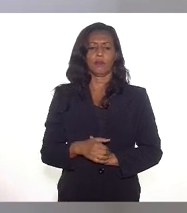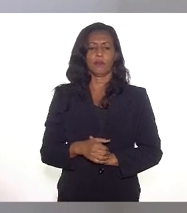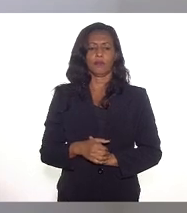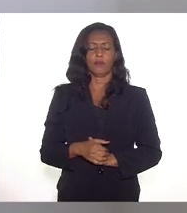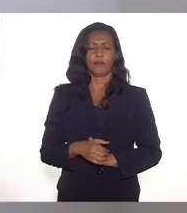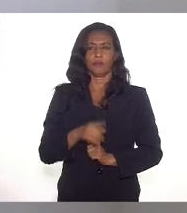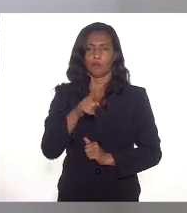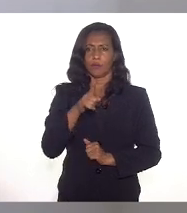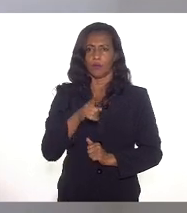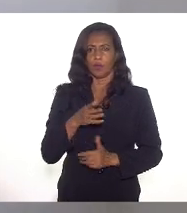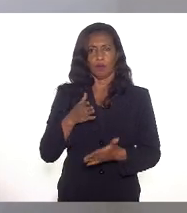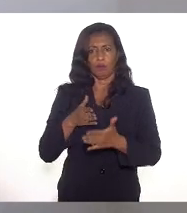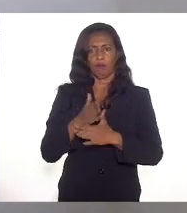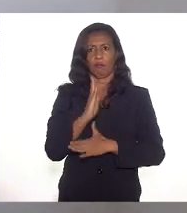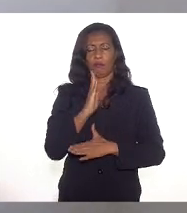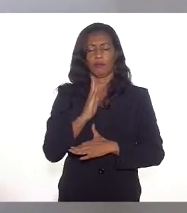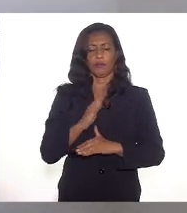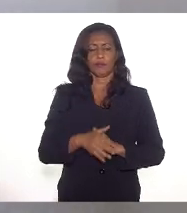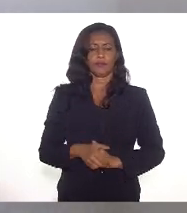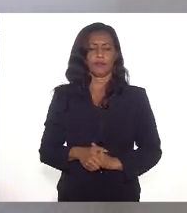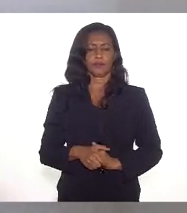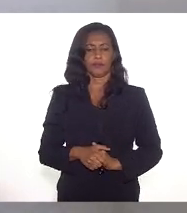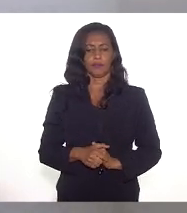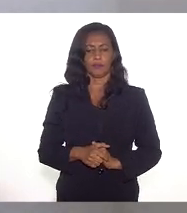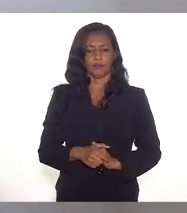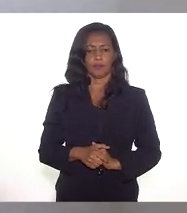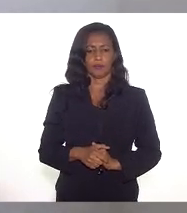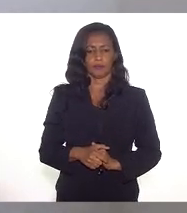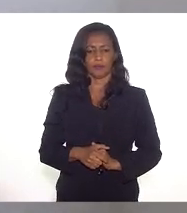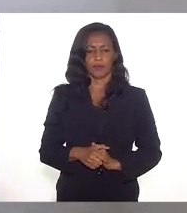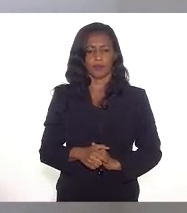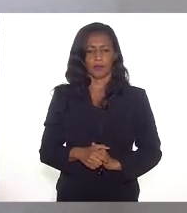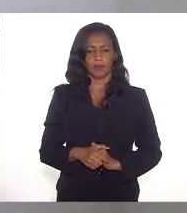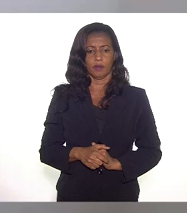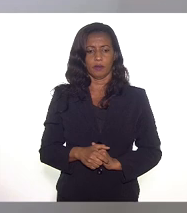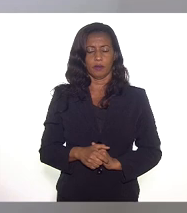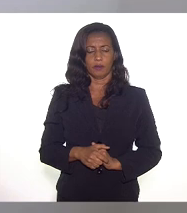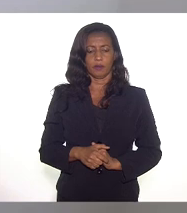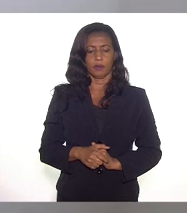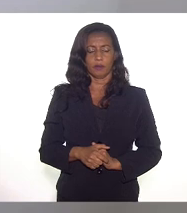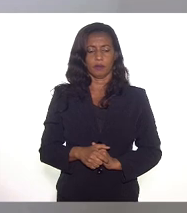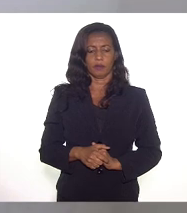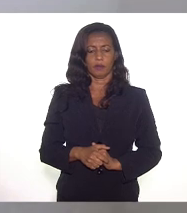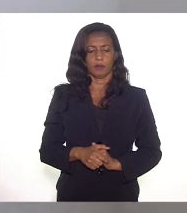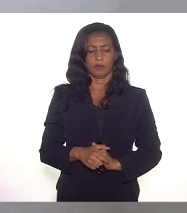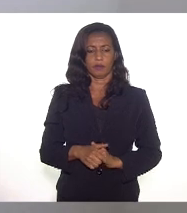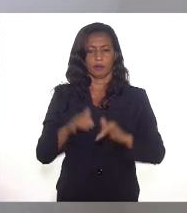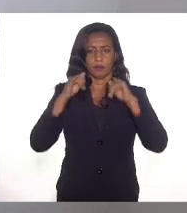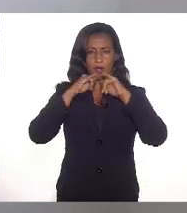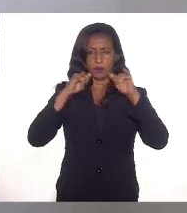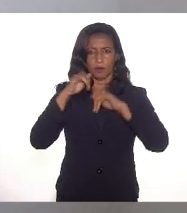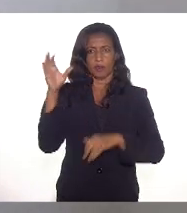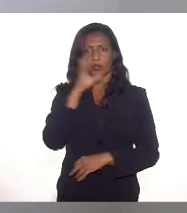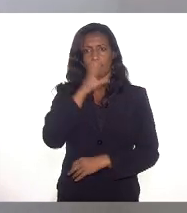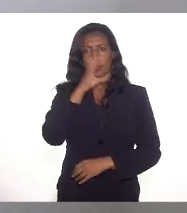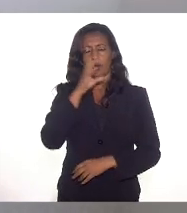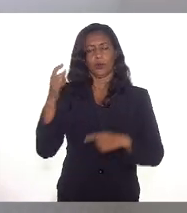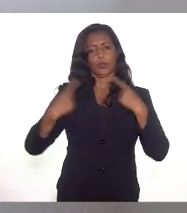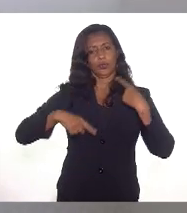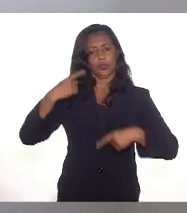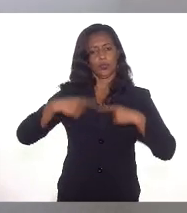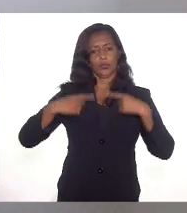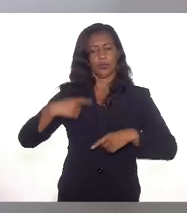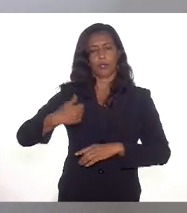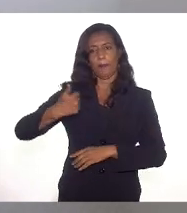defere. Se os que aprovam a discussão, aprovado, vai vai à promulgação, perdão. Anuncio, em regime de urgência, em discussão prévia,